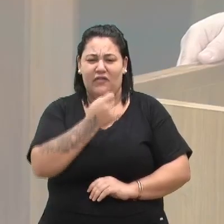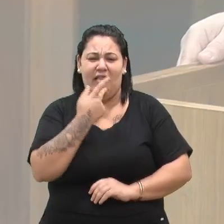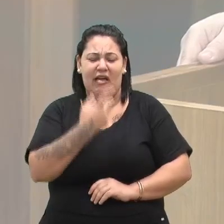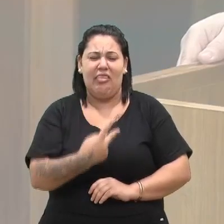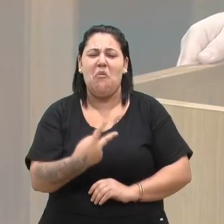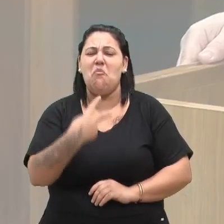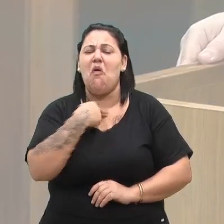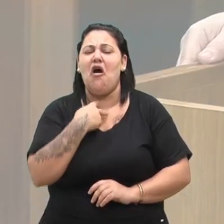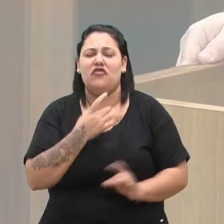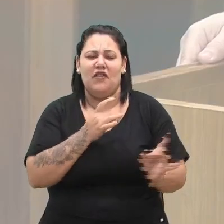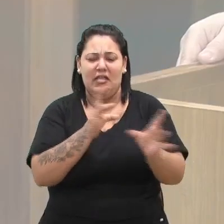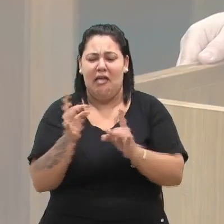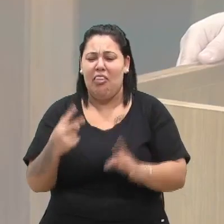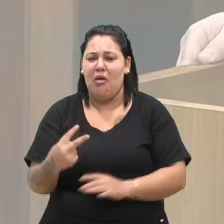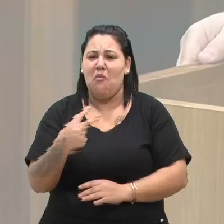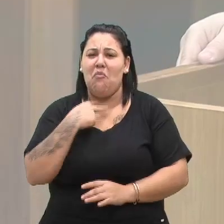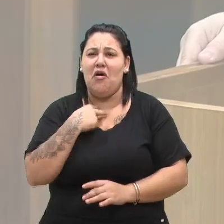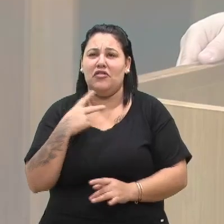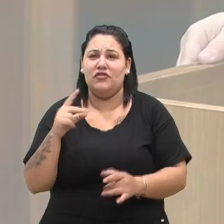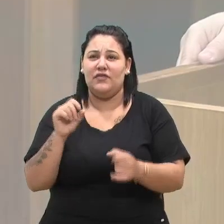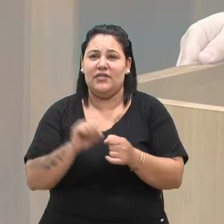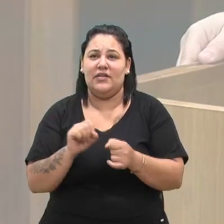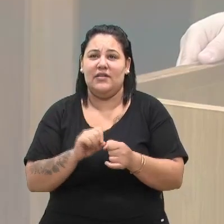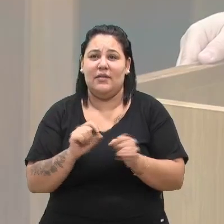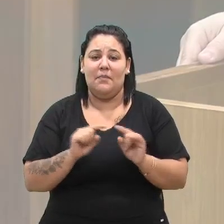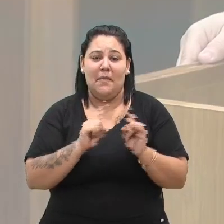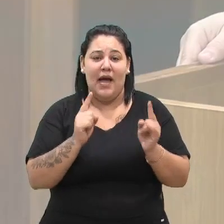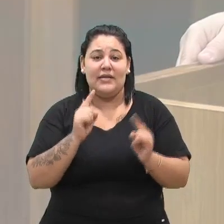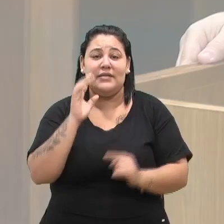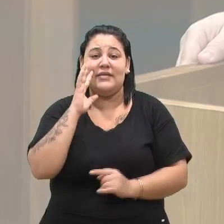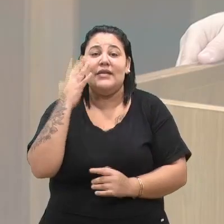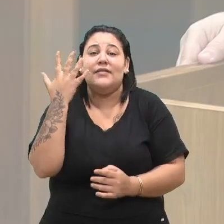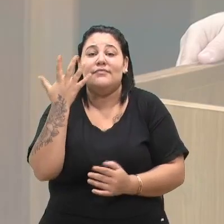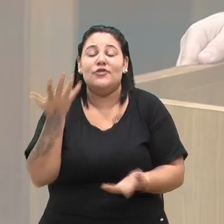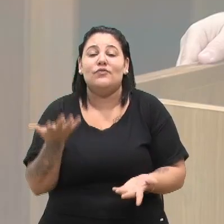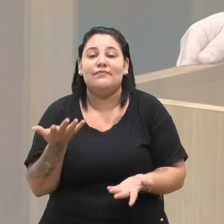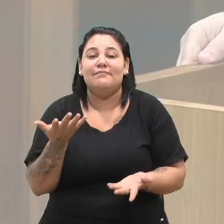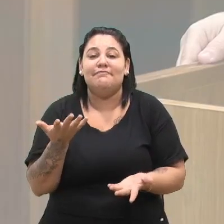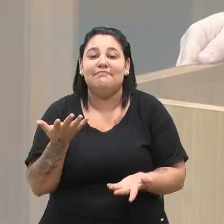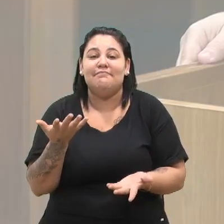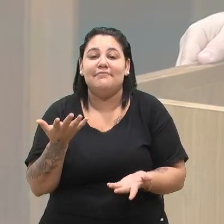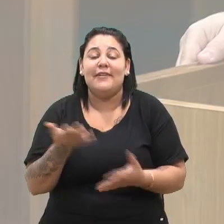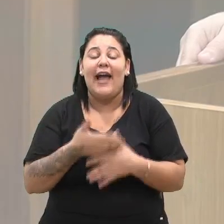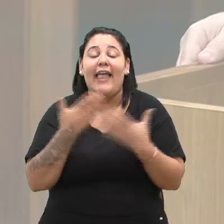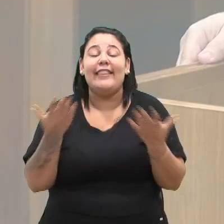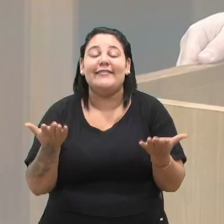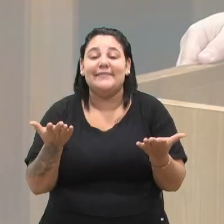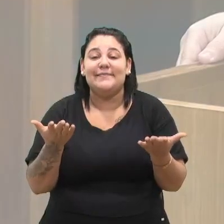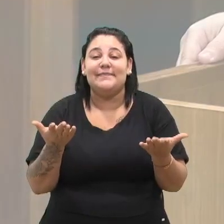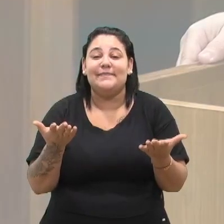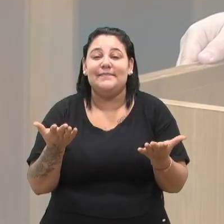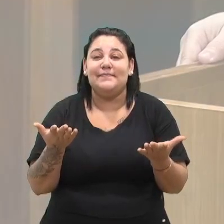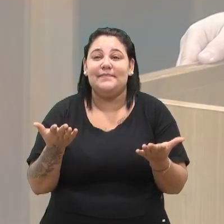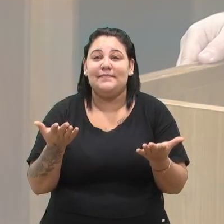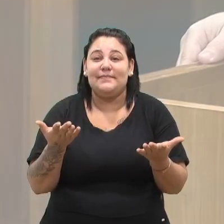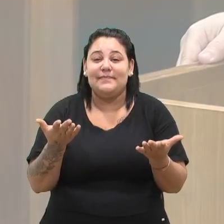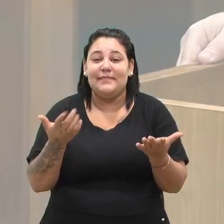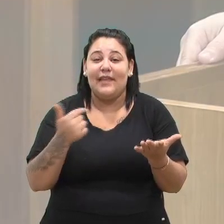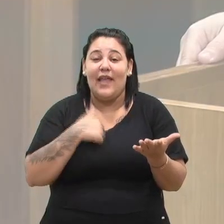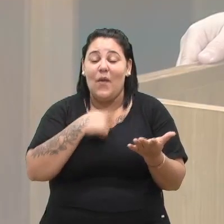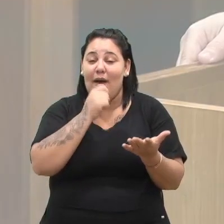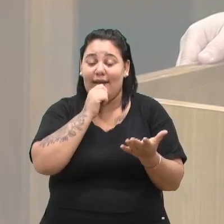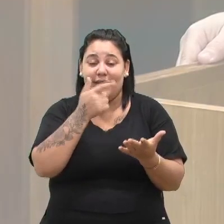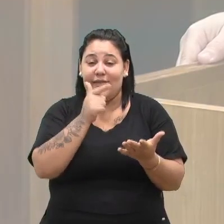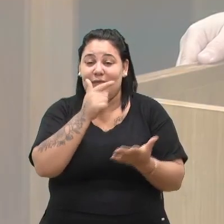pode fazer, não pode, mas cadê a solução? Cadê a solução? Eu não tenho ainda opinião